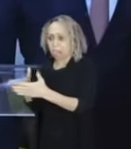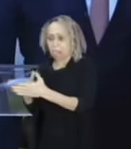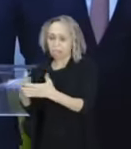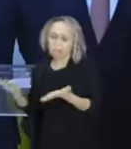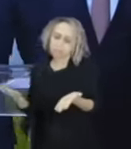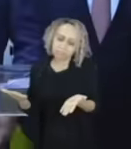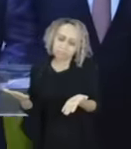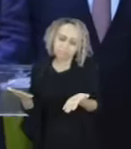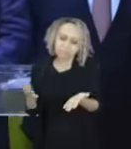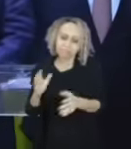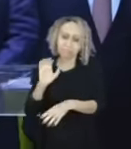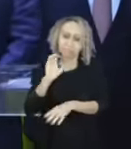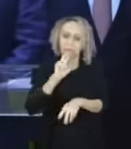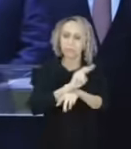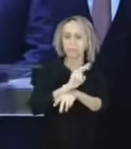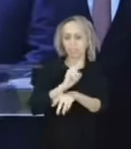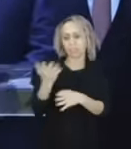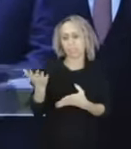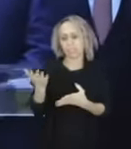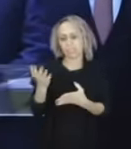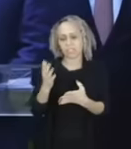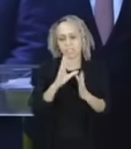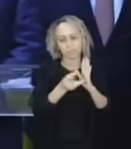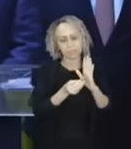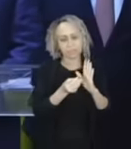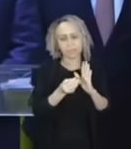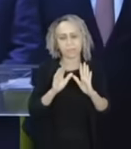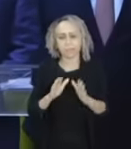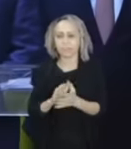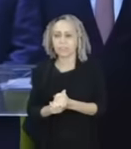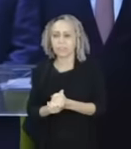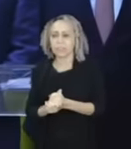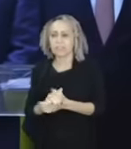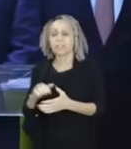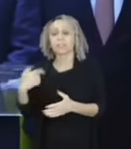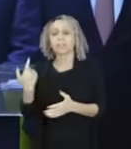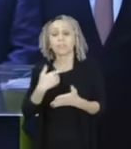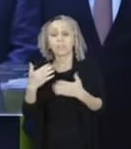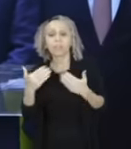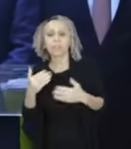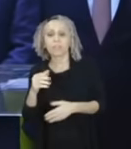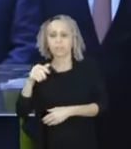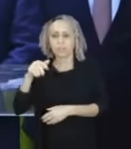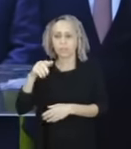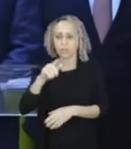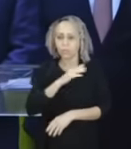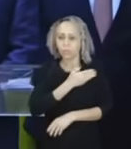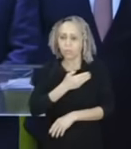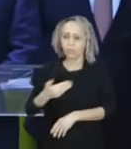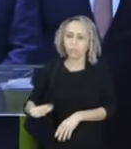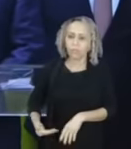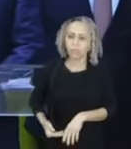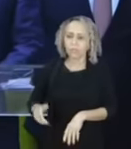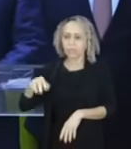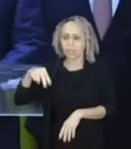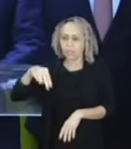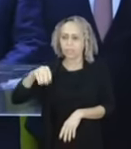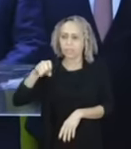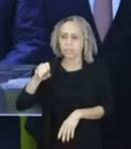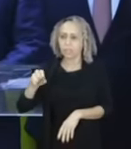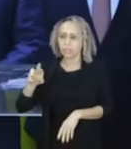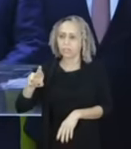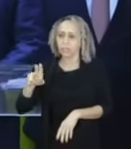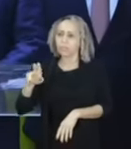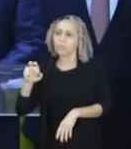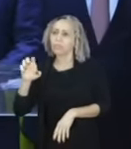Noruega que vão autorizar no dia seguinte a posse a liberação dos recursos e o fundo Amazônia não está dentro do teto orçamentário